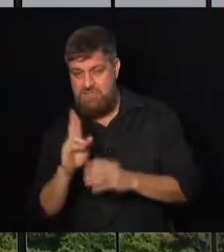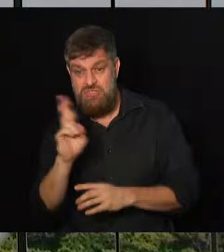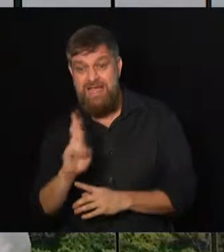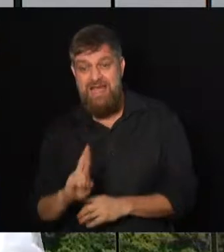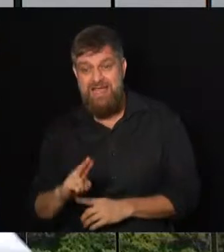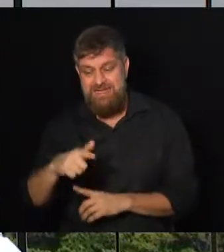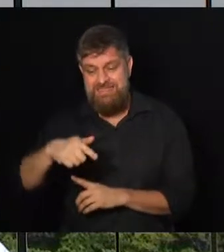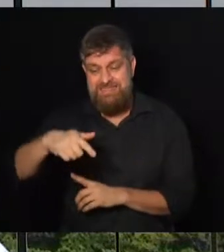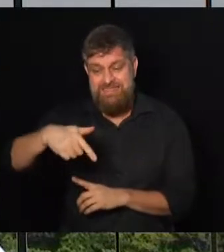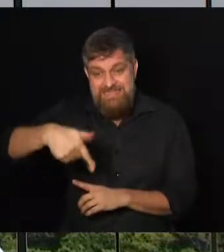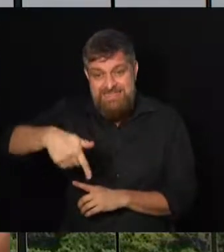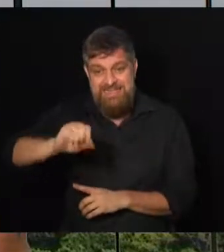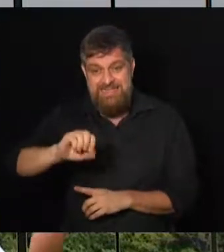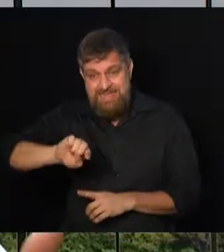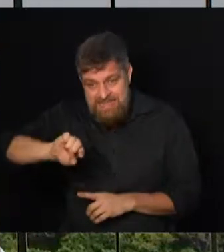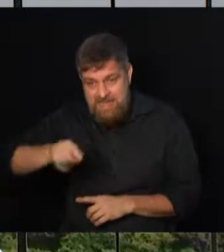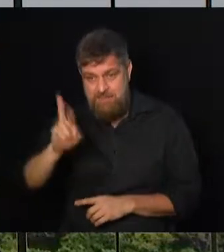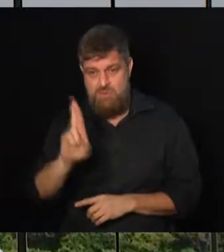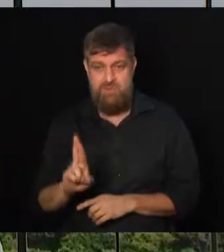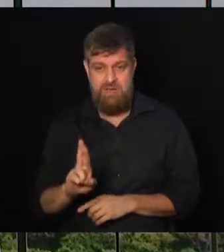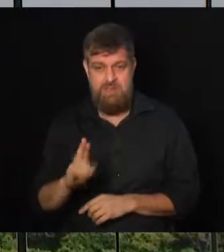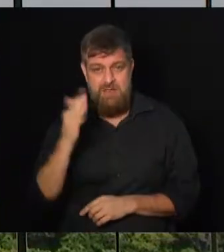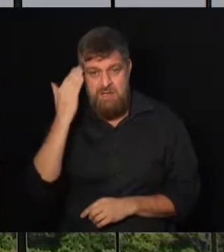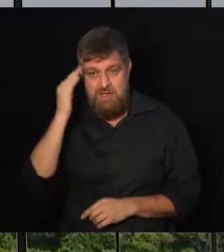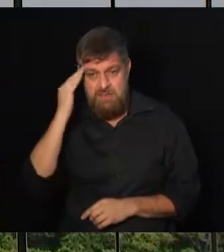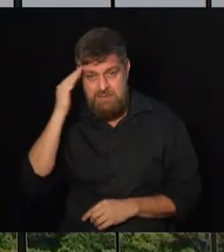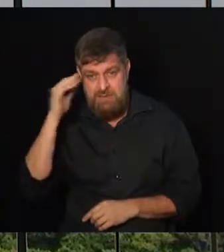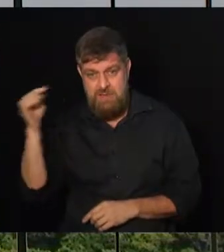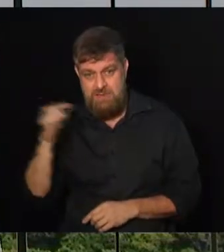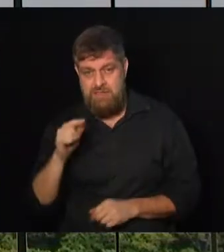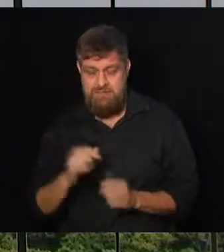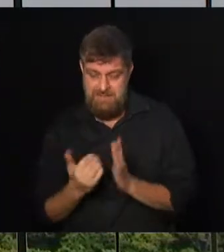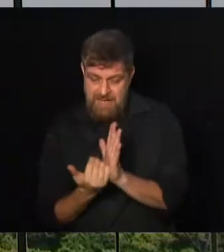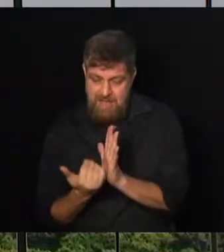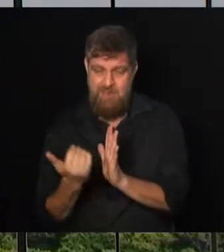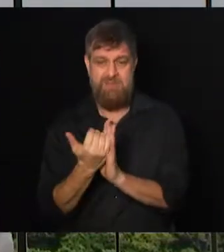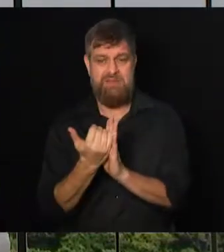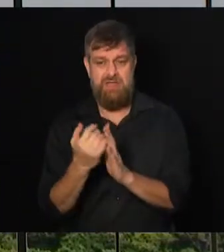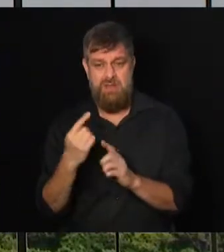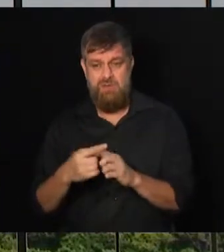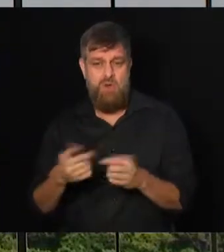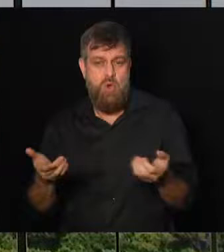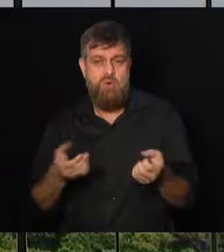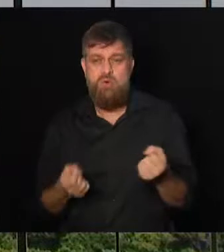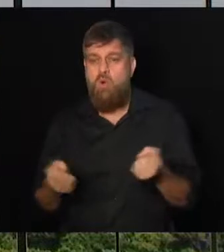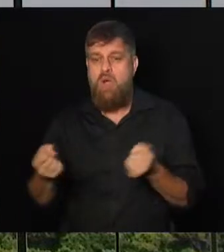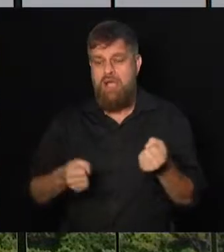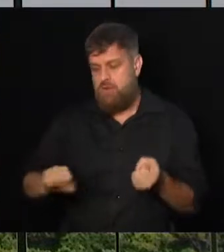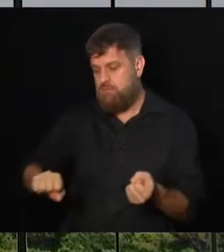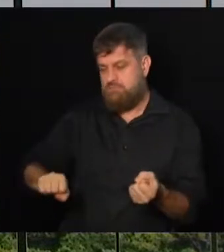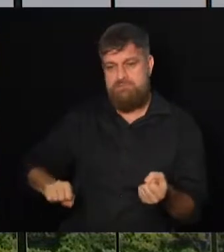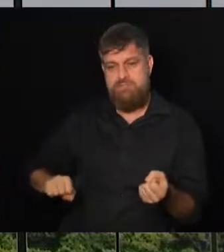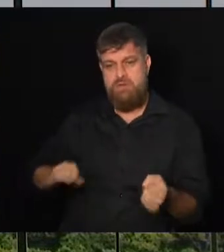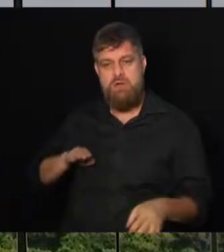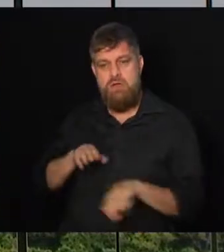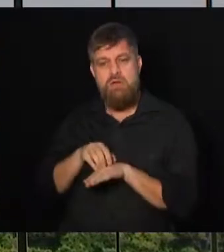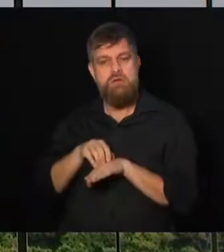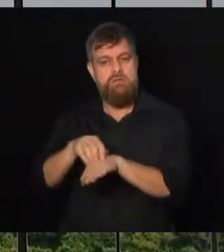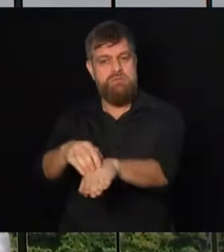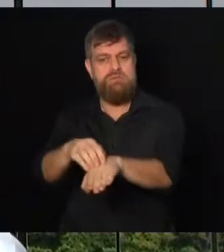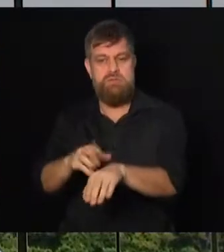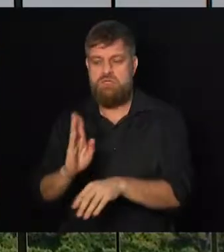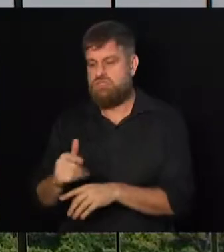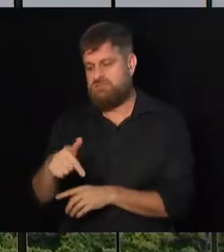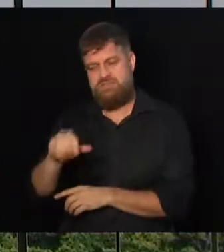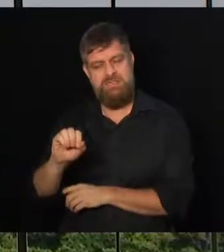incapacitada definida em lei. Né? Entendo eu que você tem que aumentar um pouquinho, porque hoje você pegar um carro automático, um câmbio automático de direção elétrica, já